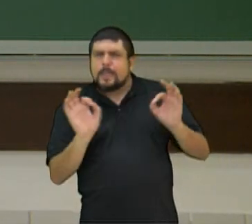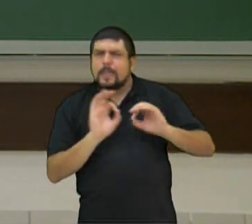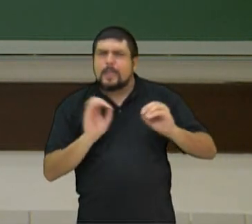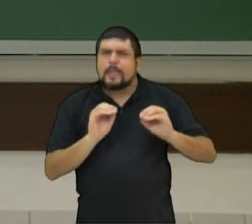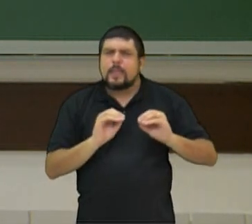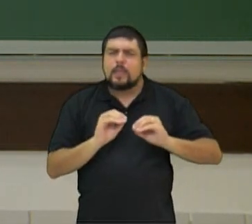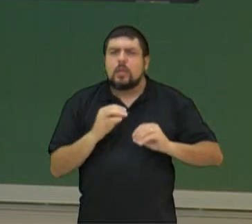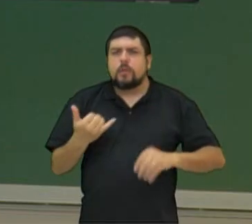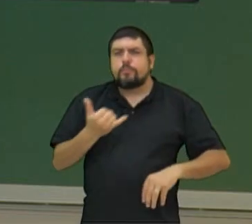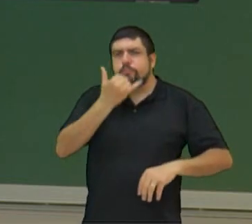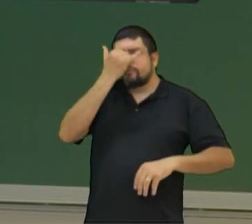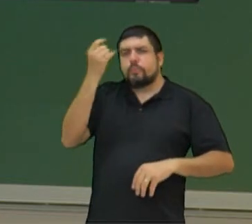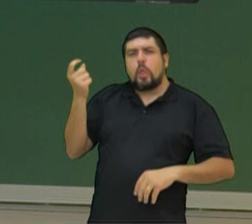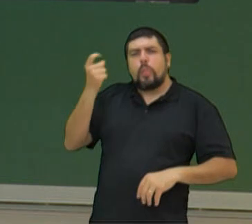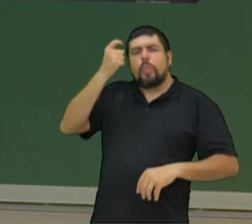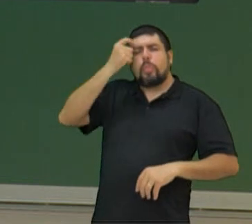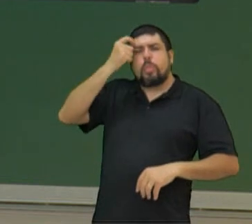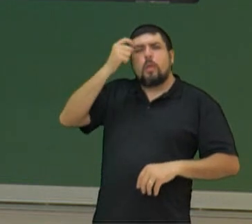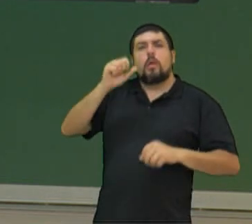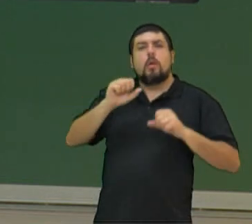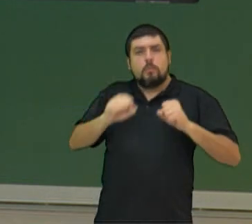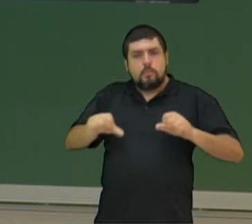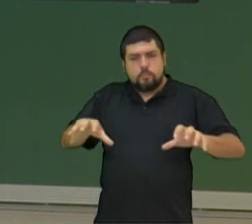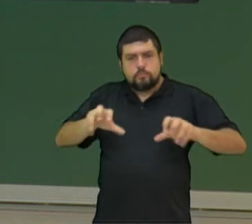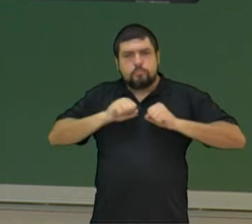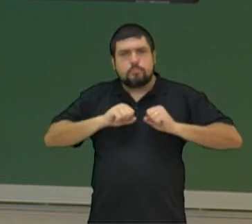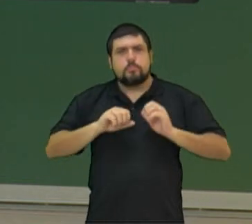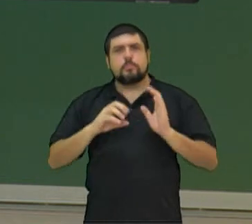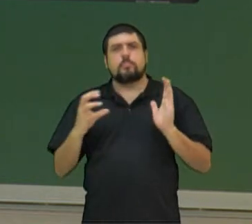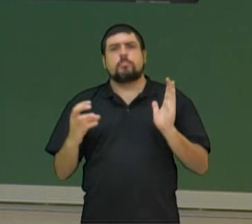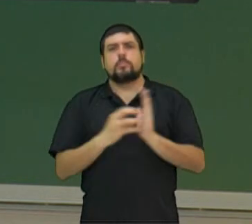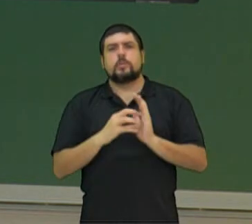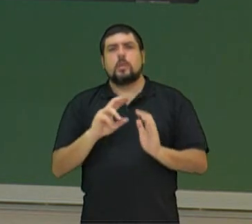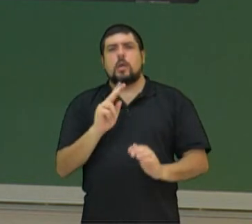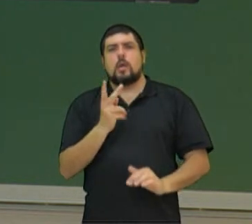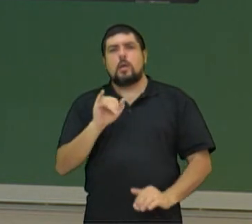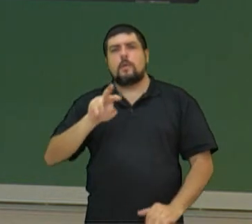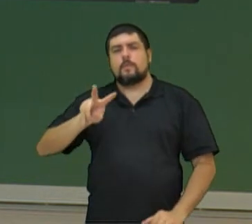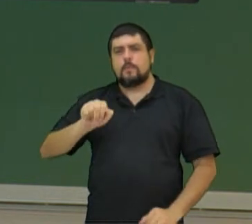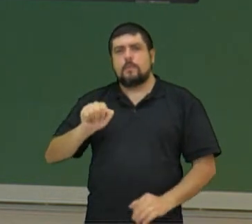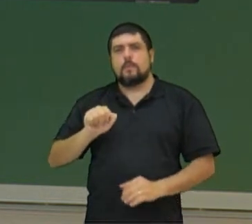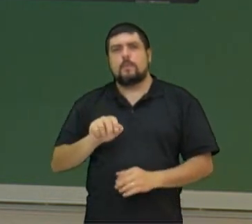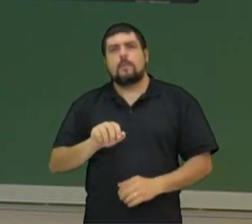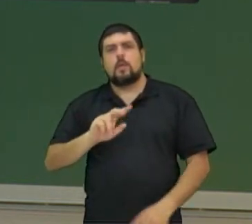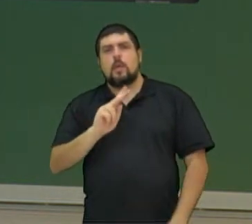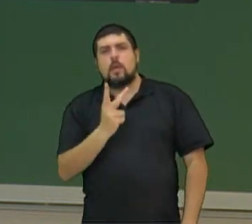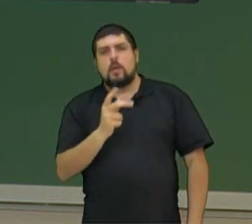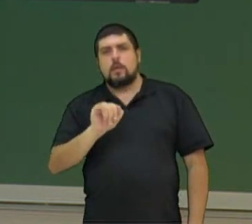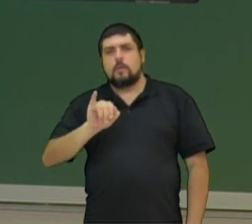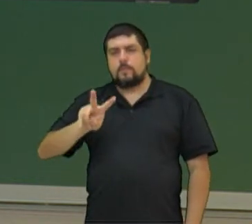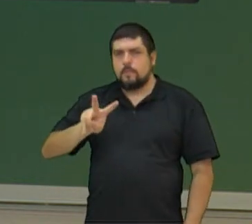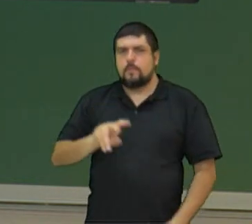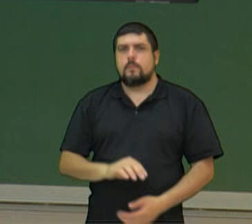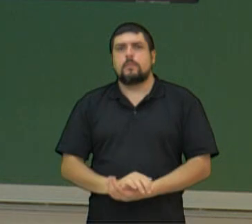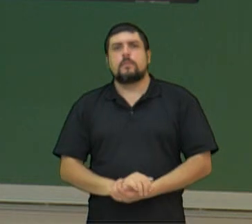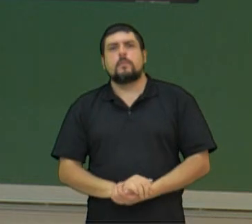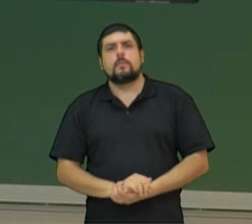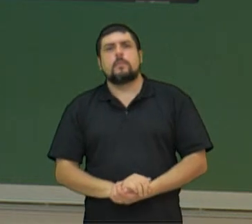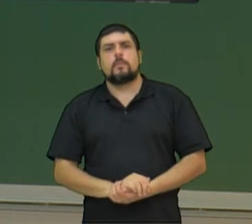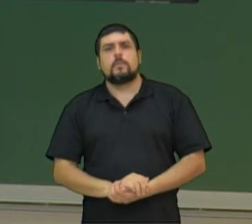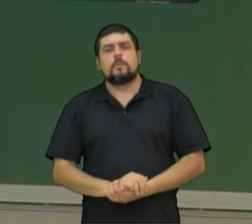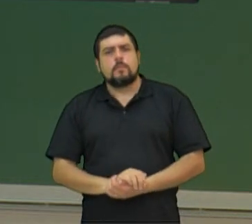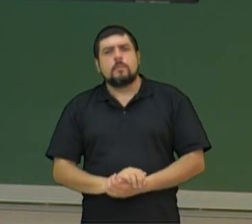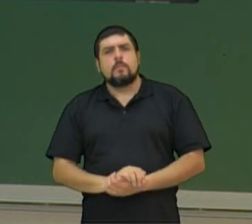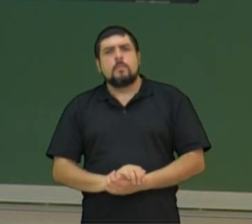Então, essas são as formas que a pessoa pode pegar o vírus HIV. E por que essa doença preocupa